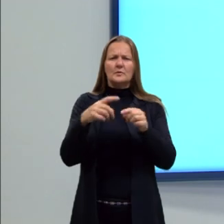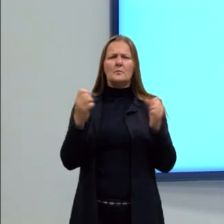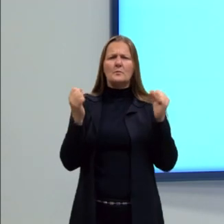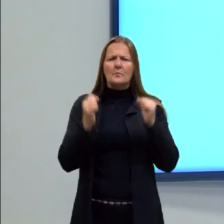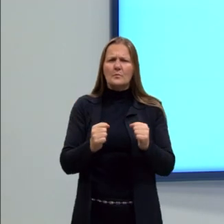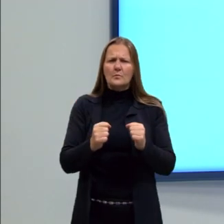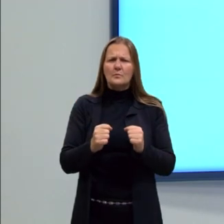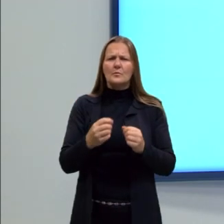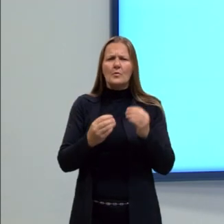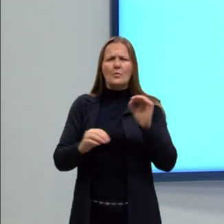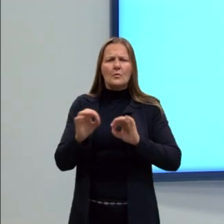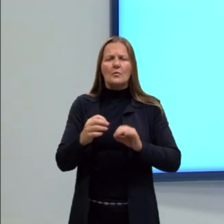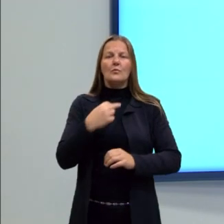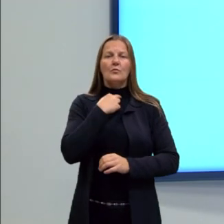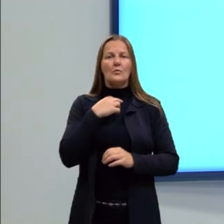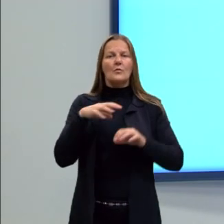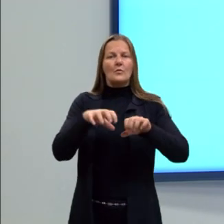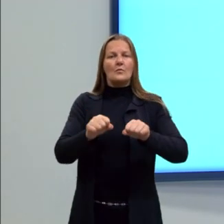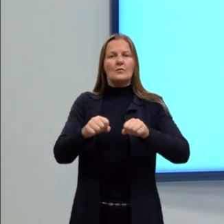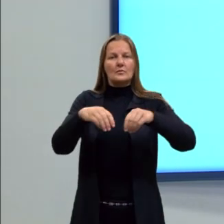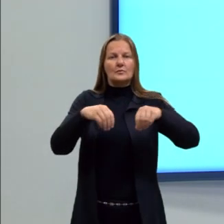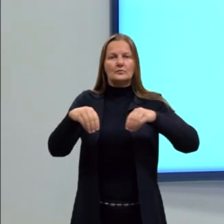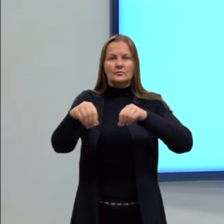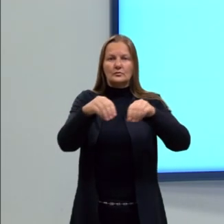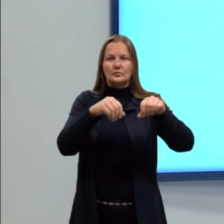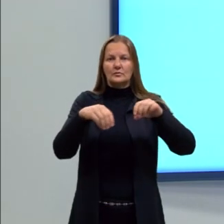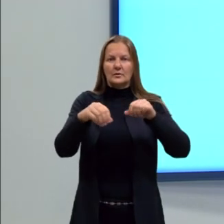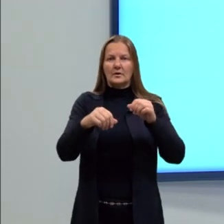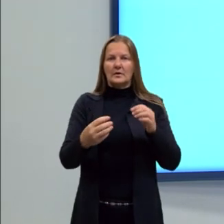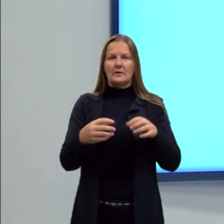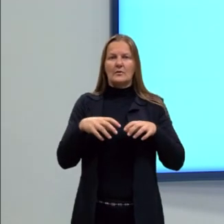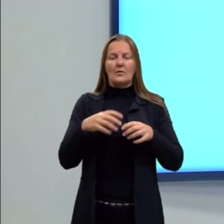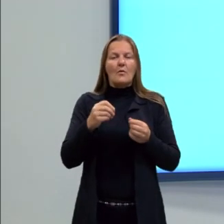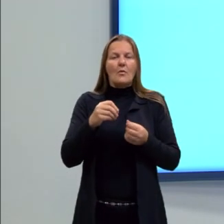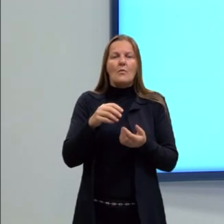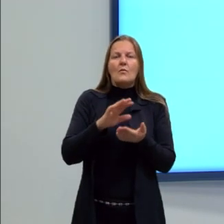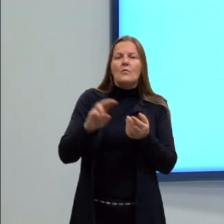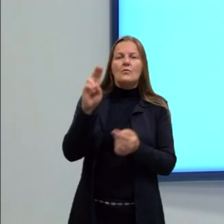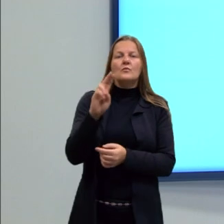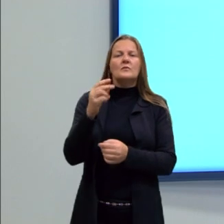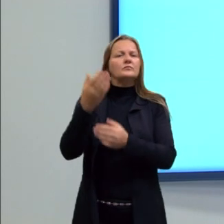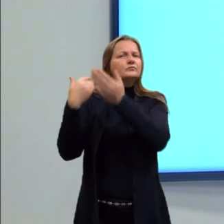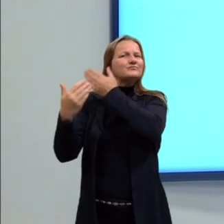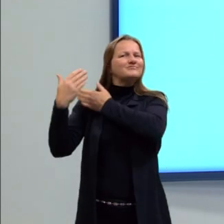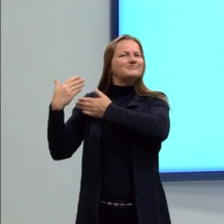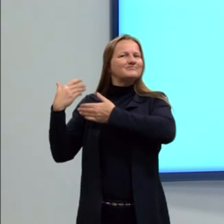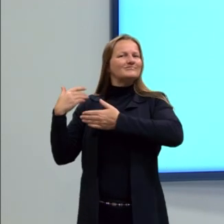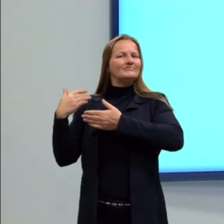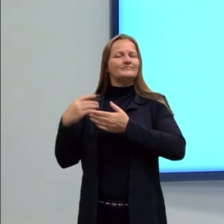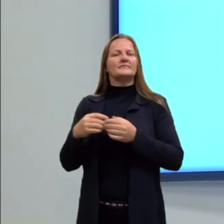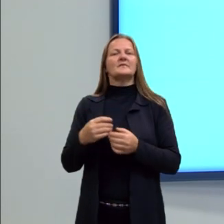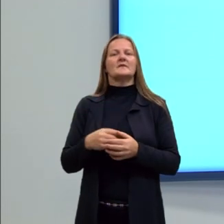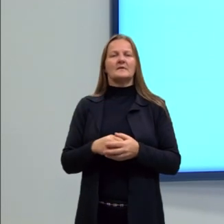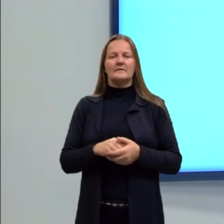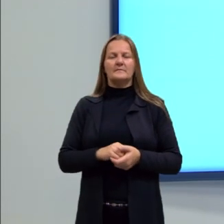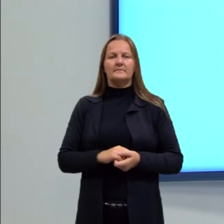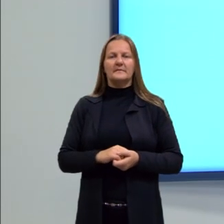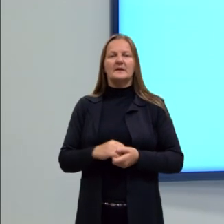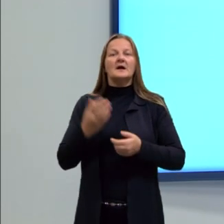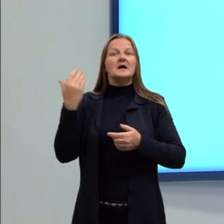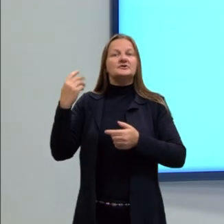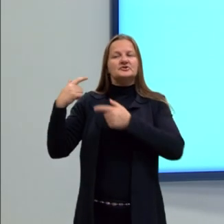poder ocupar o território né te toda essa ocupação territorial e hereditárias né o nome já diz porque passava né